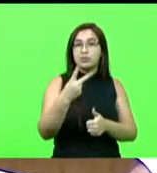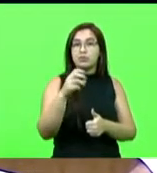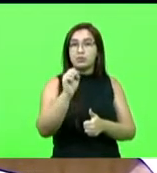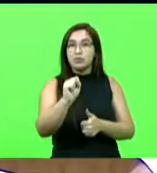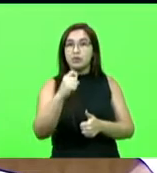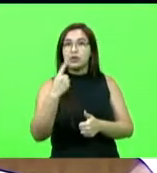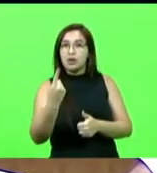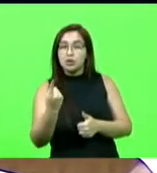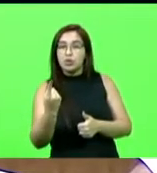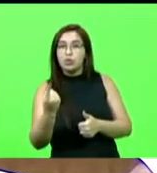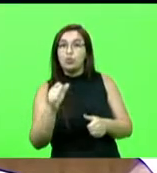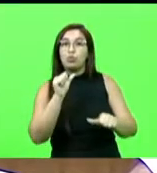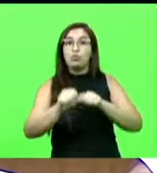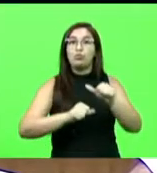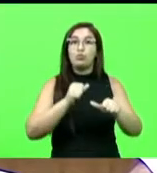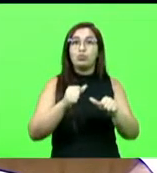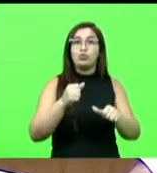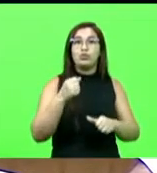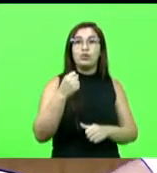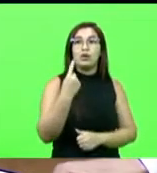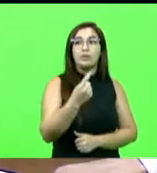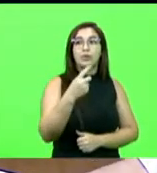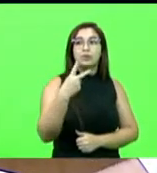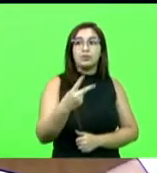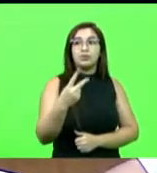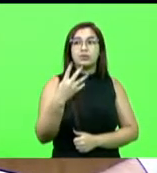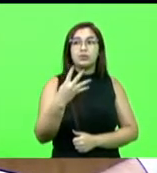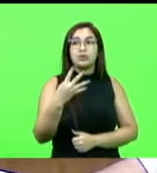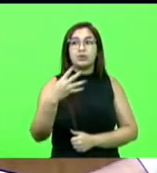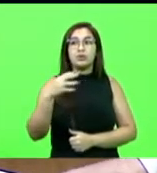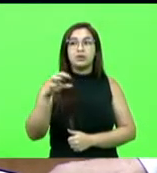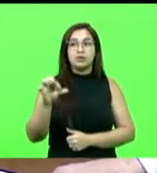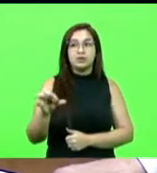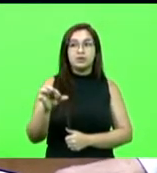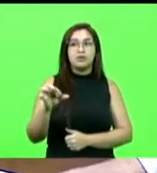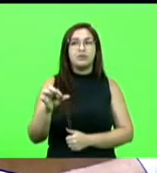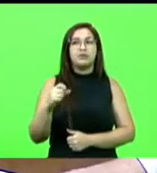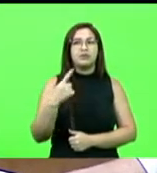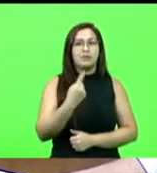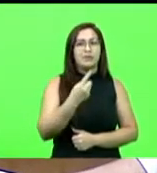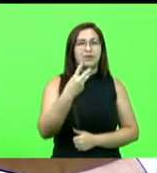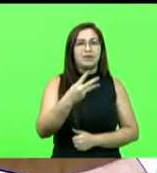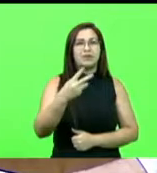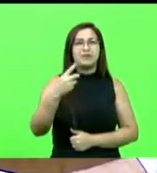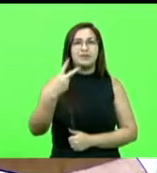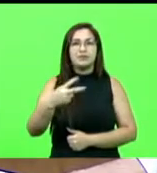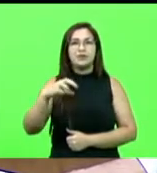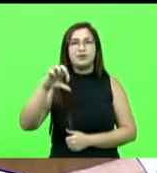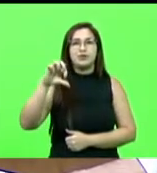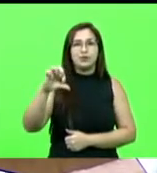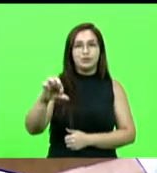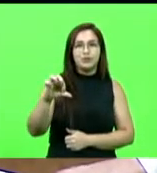para 1.416. A segunda faixa, de 1.329 para